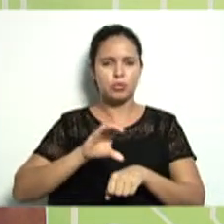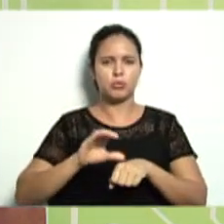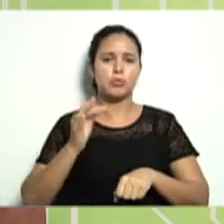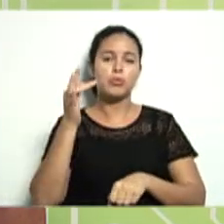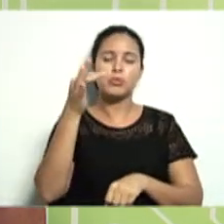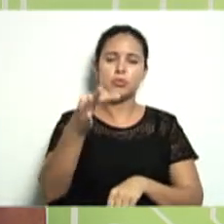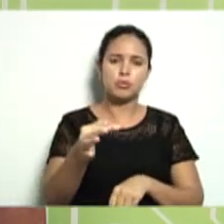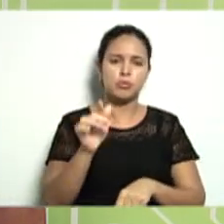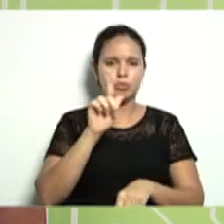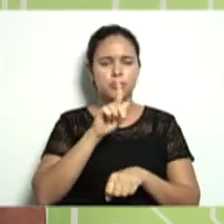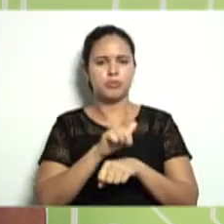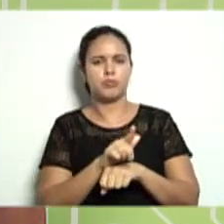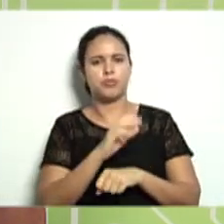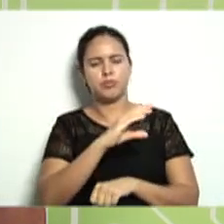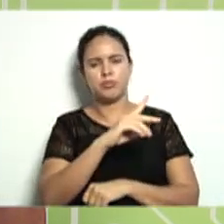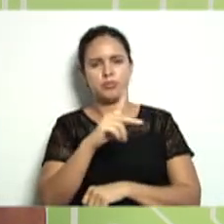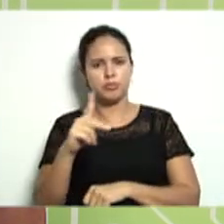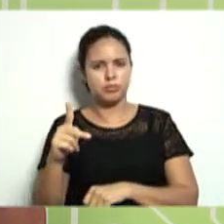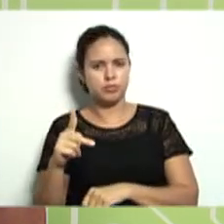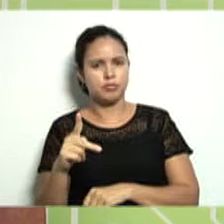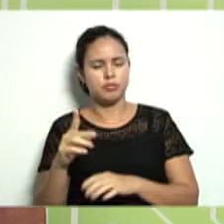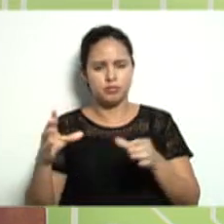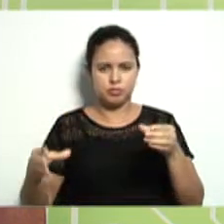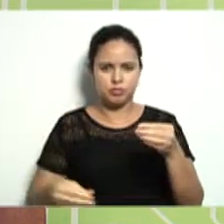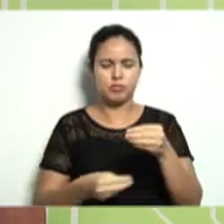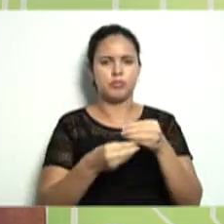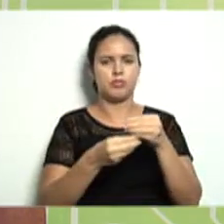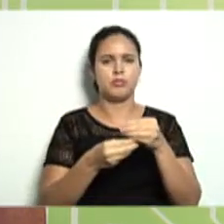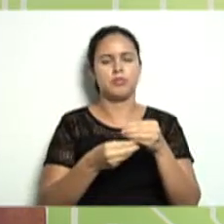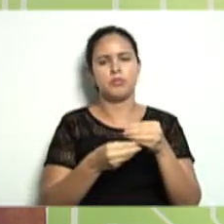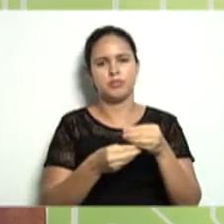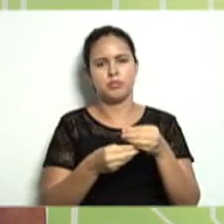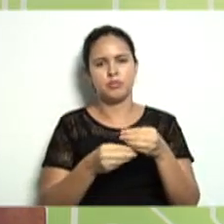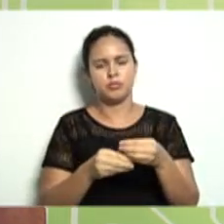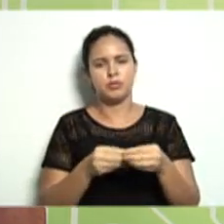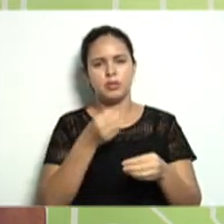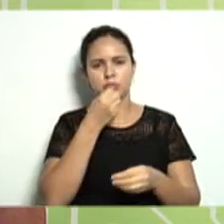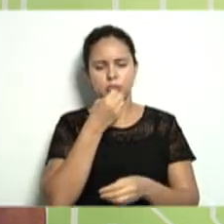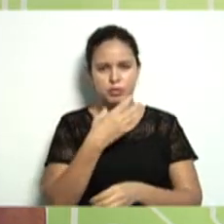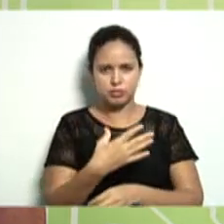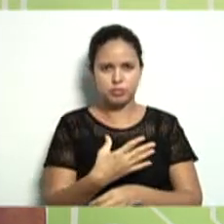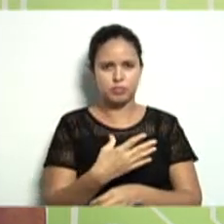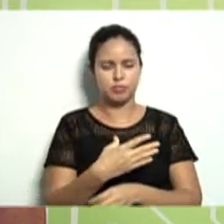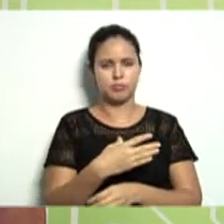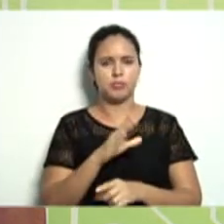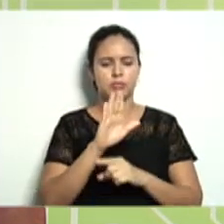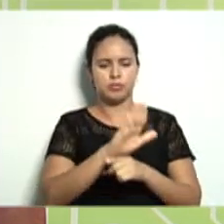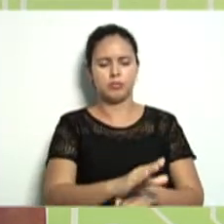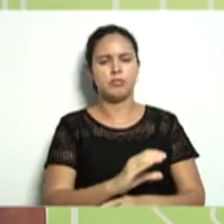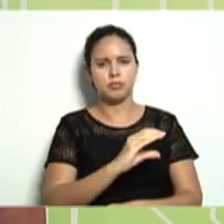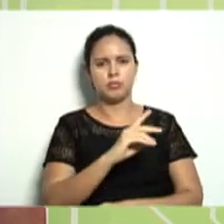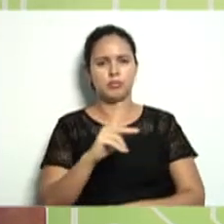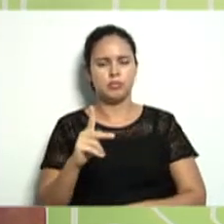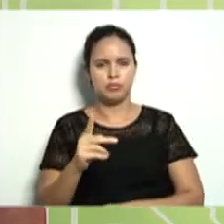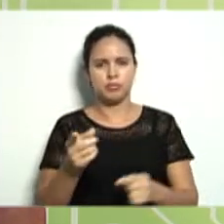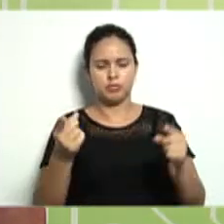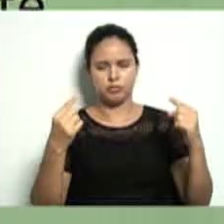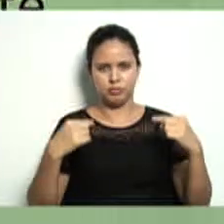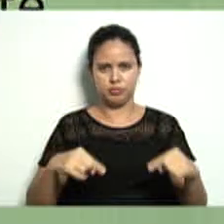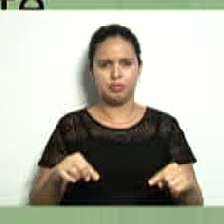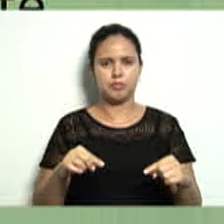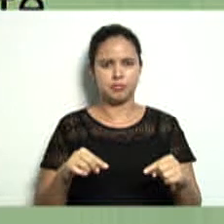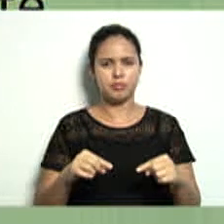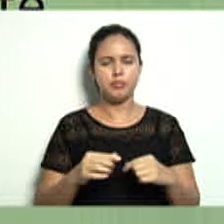uma cooperativa. Isso já vai ser um pontapé inicial para o sucesso da sua cooperativa. Vamos para a